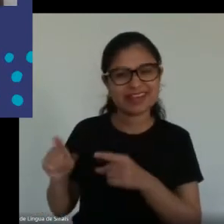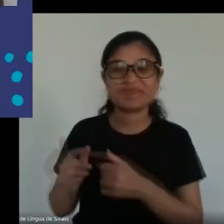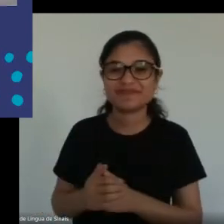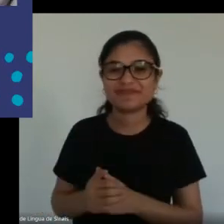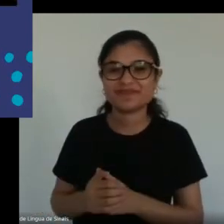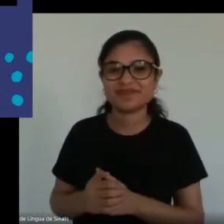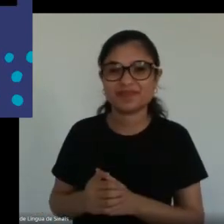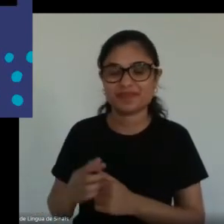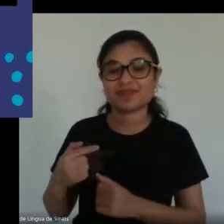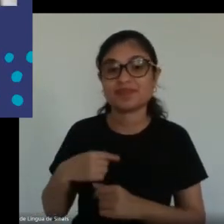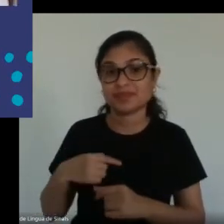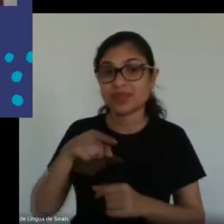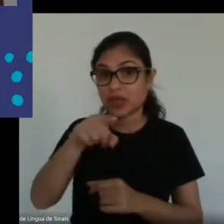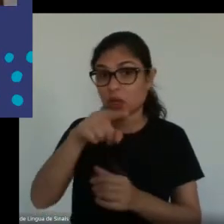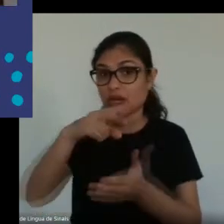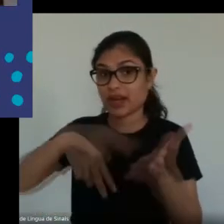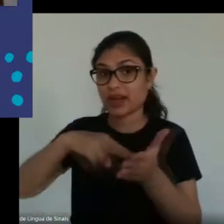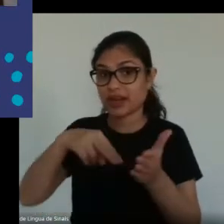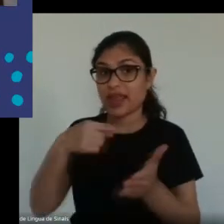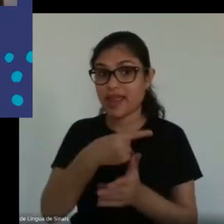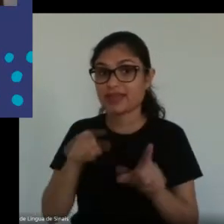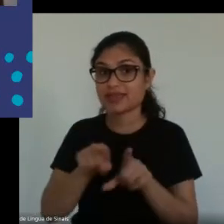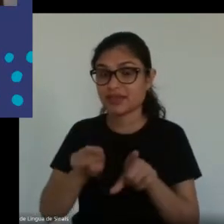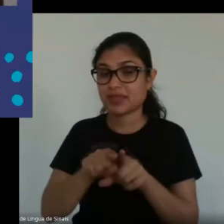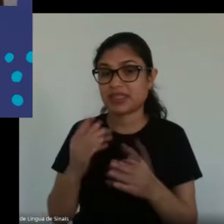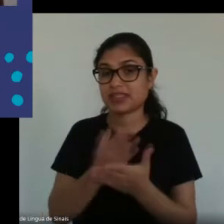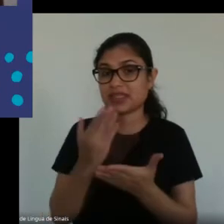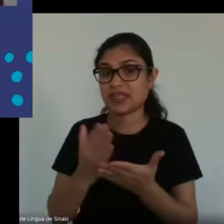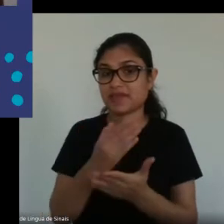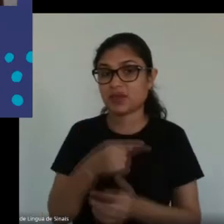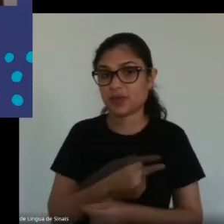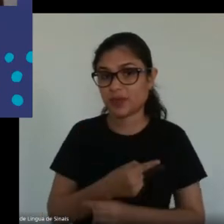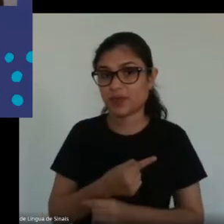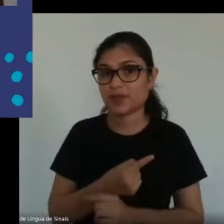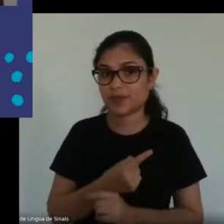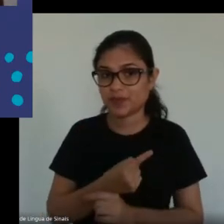Ó, eu mando ler esse aqui também, ó.